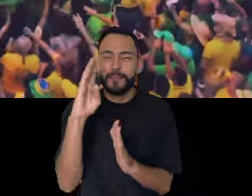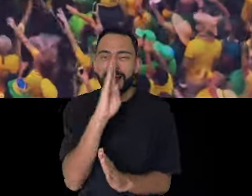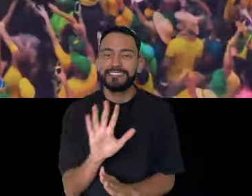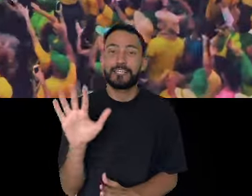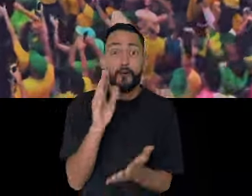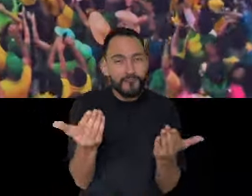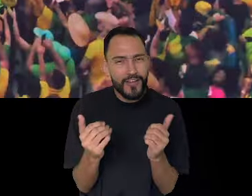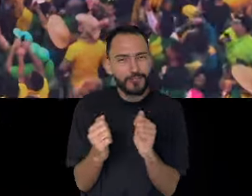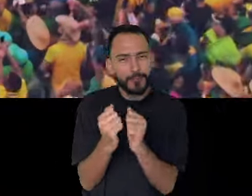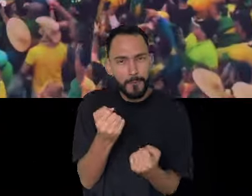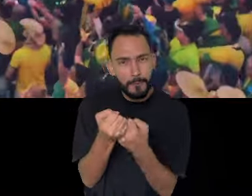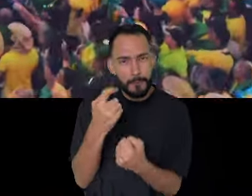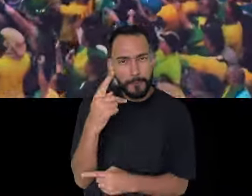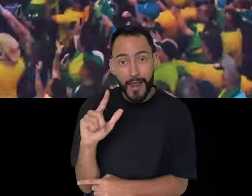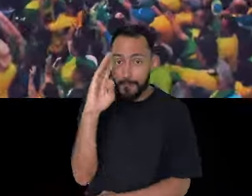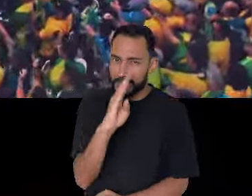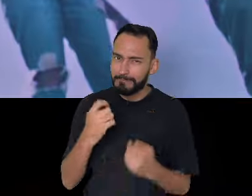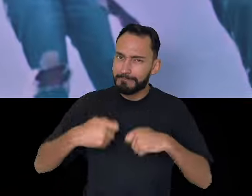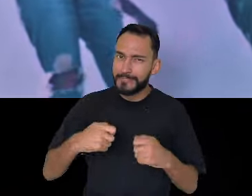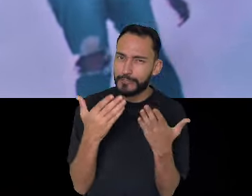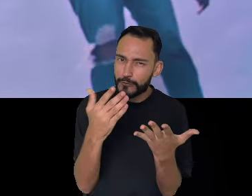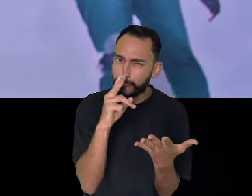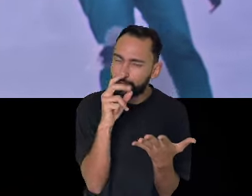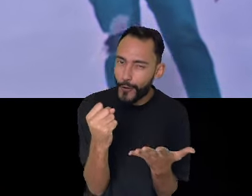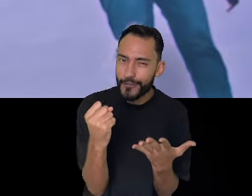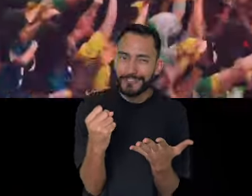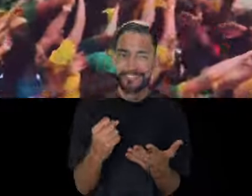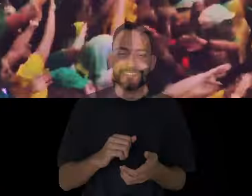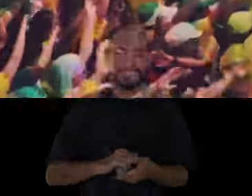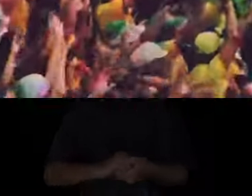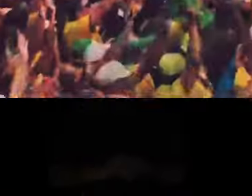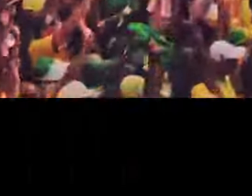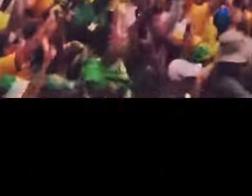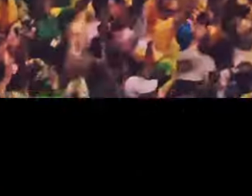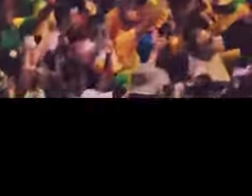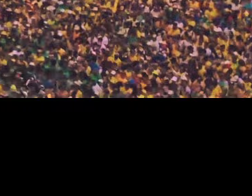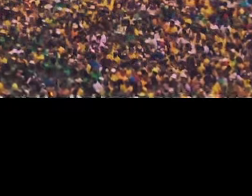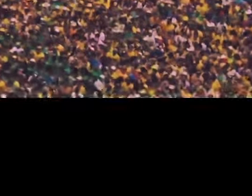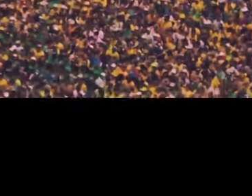Brasil. Vem para o PL. O Brasil precisa da sua força.